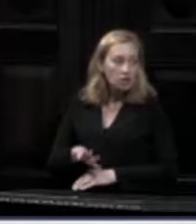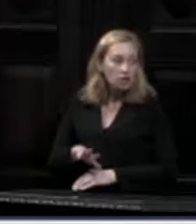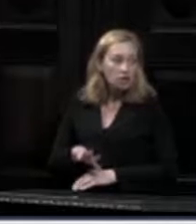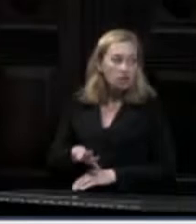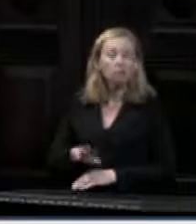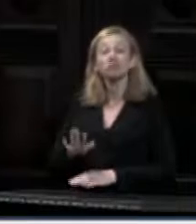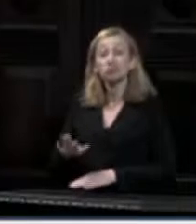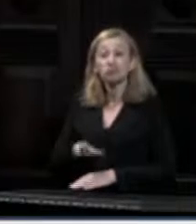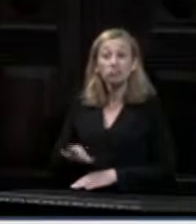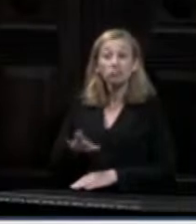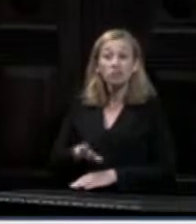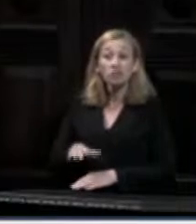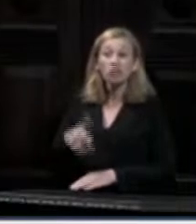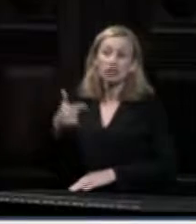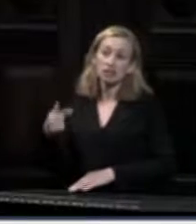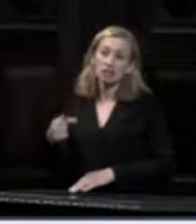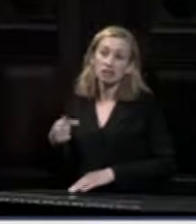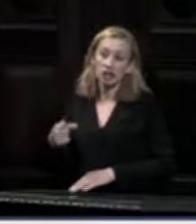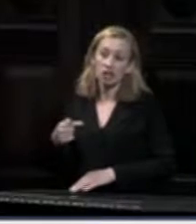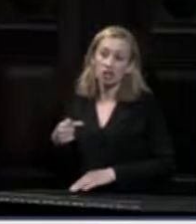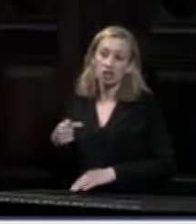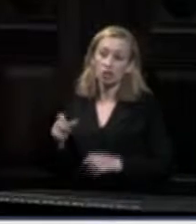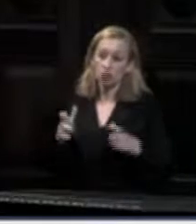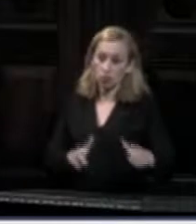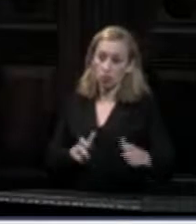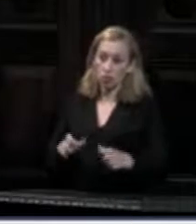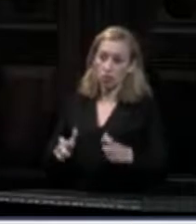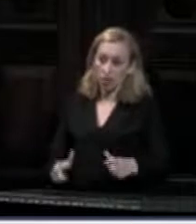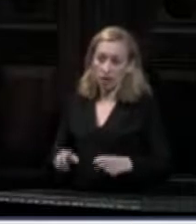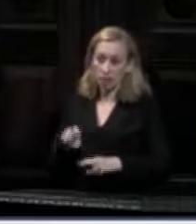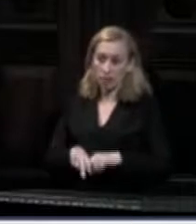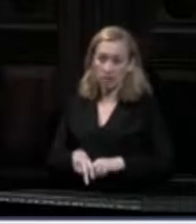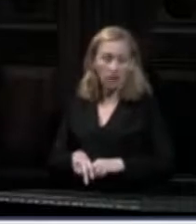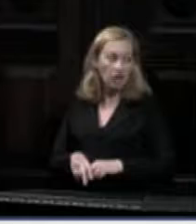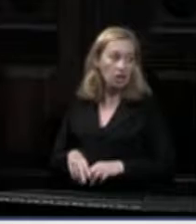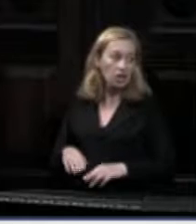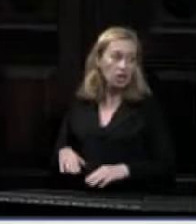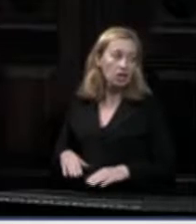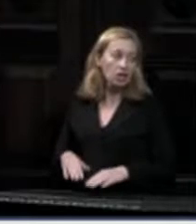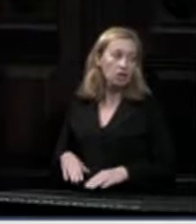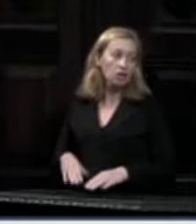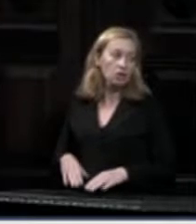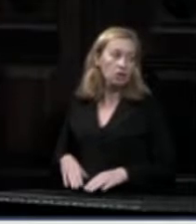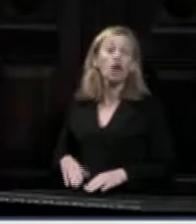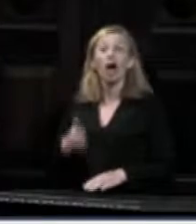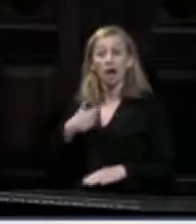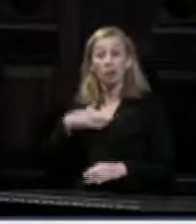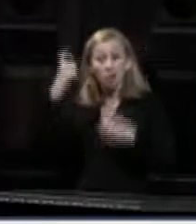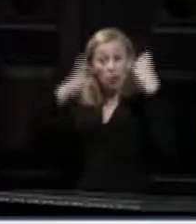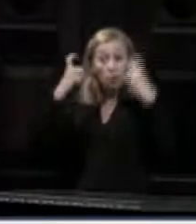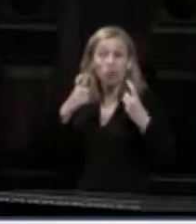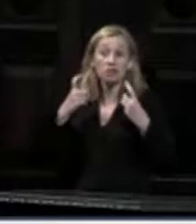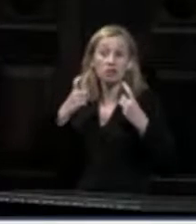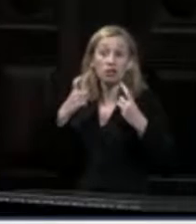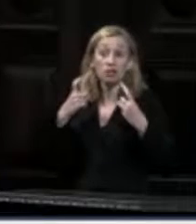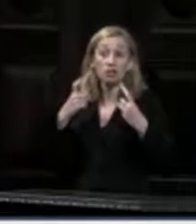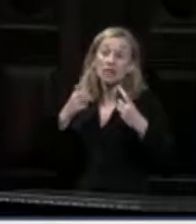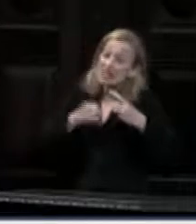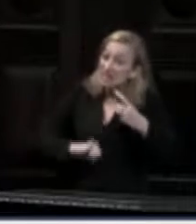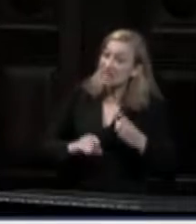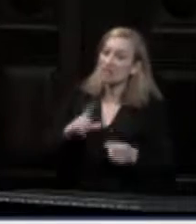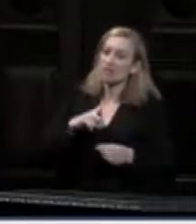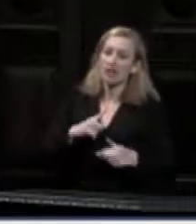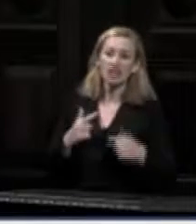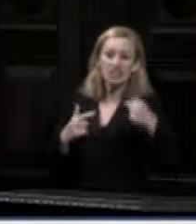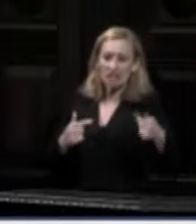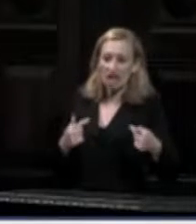a partir de 7 passageiros. Quer dizer, o meu reparo que eu faço aqui é quanto à preocupação se vai ter